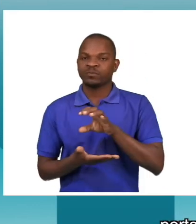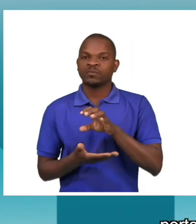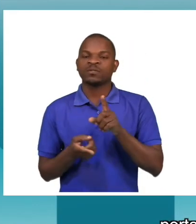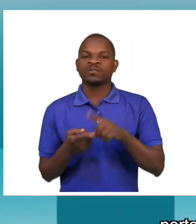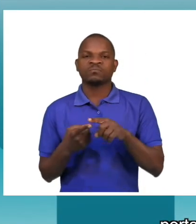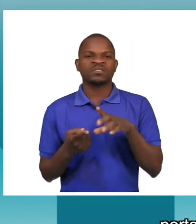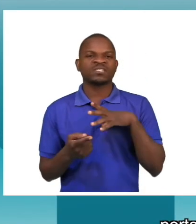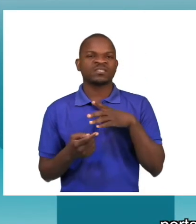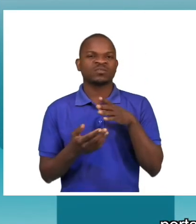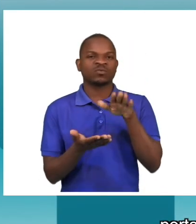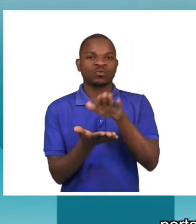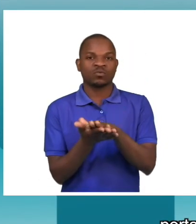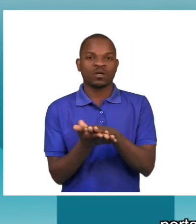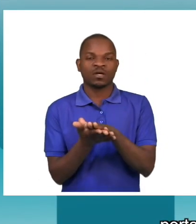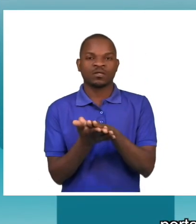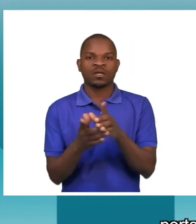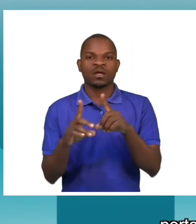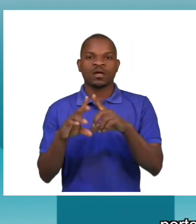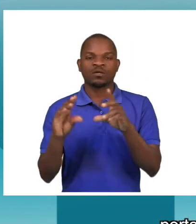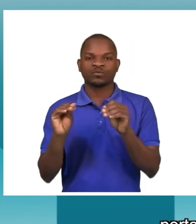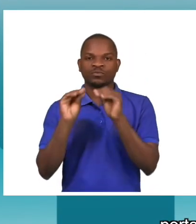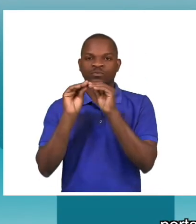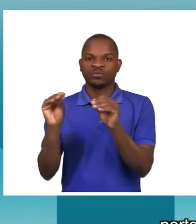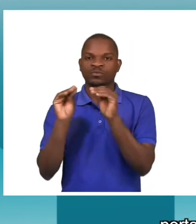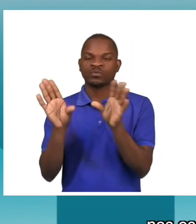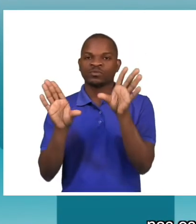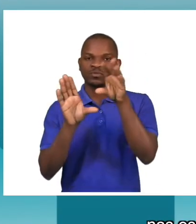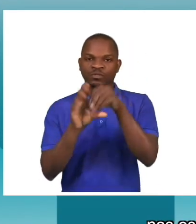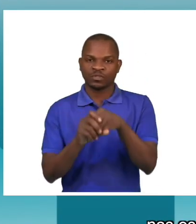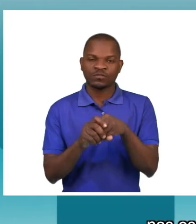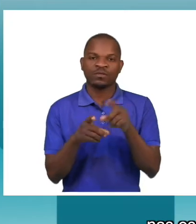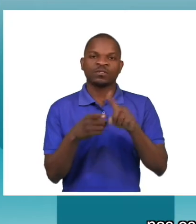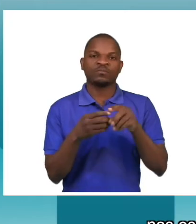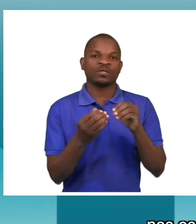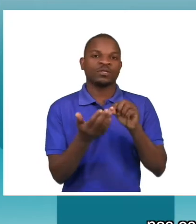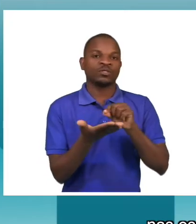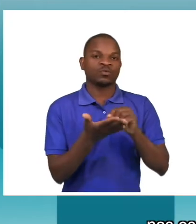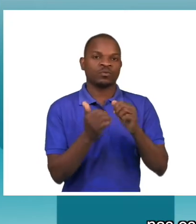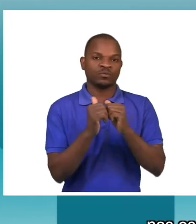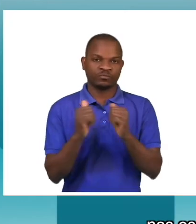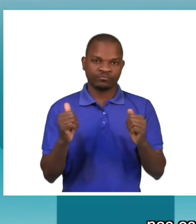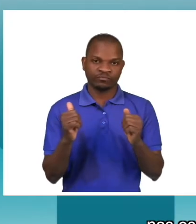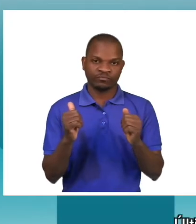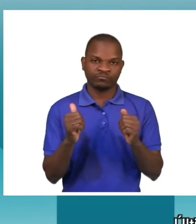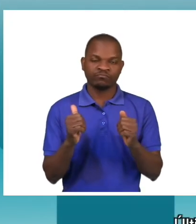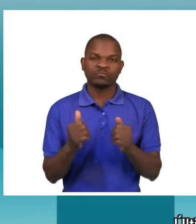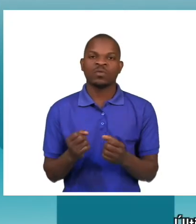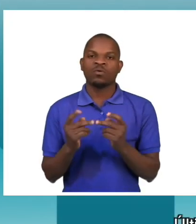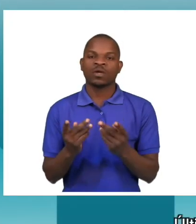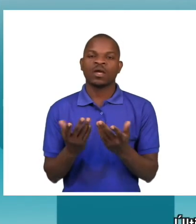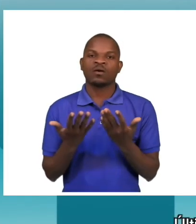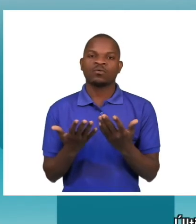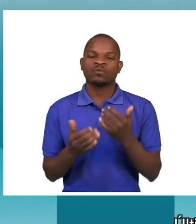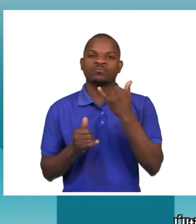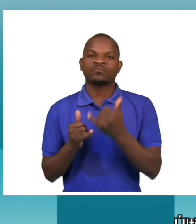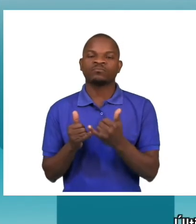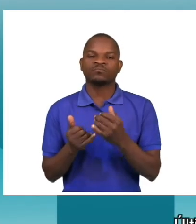disponível nos centros de educação inclusiva em algumas escolas de ensino especial Últimas considerações